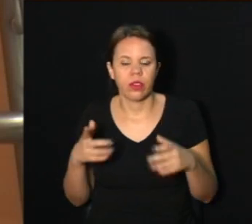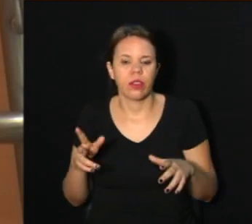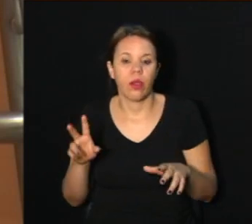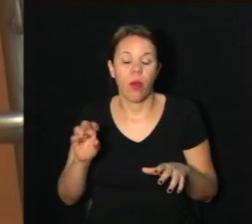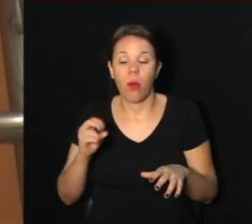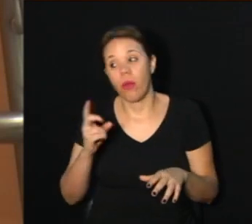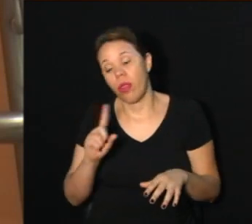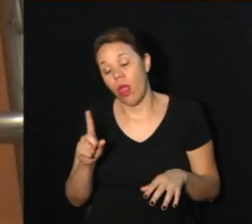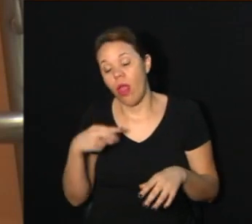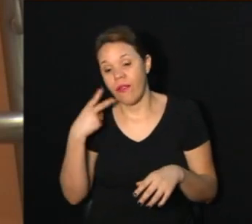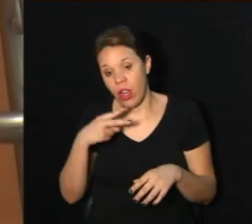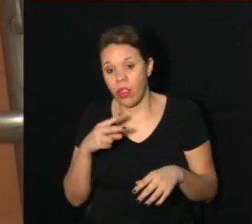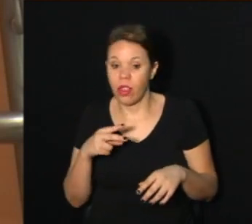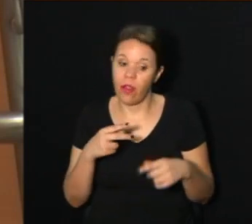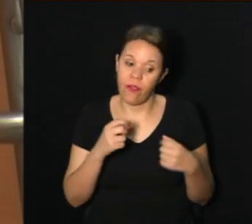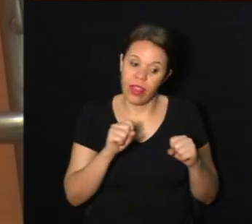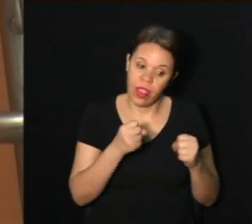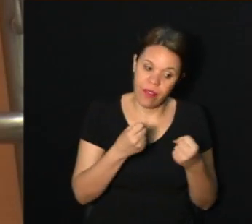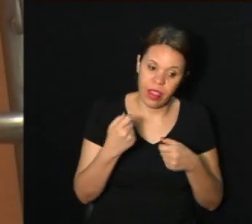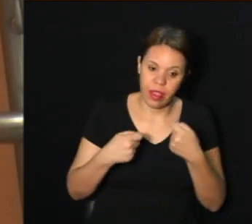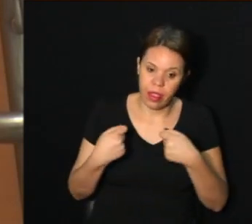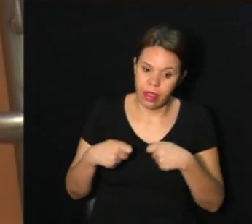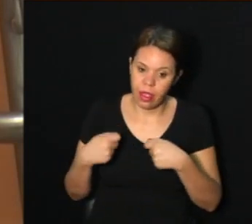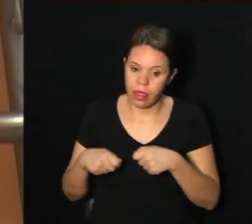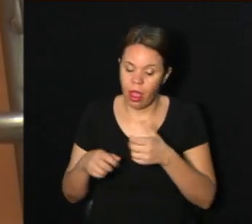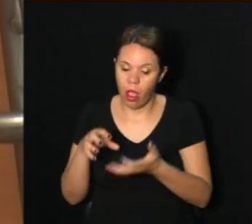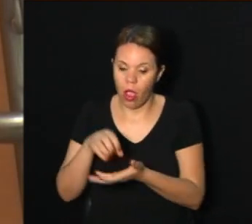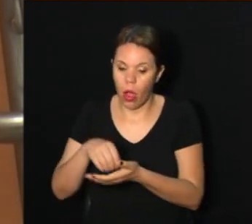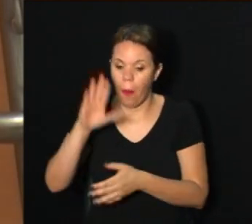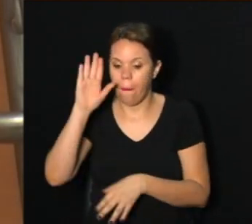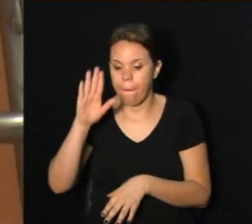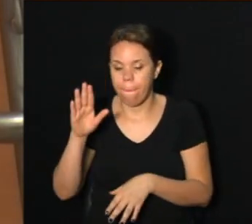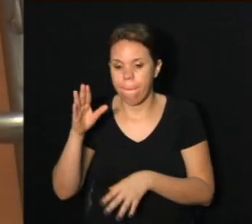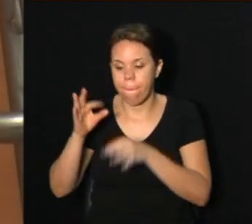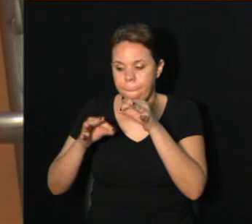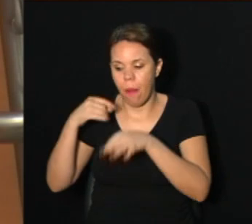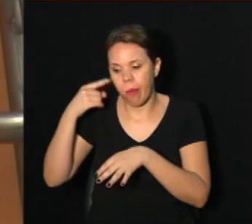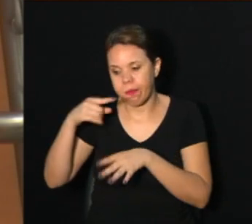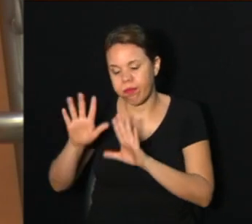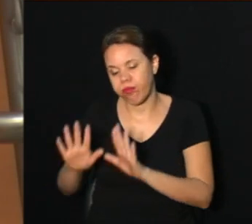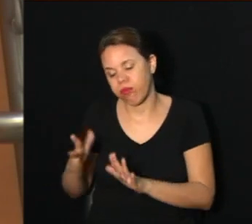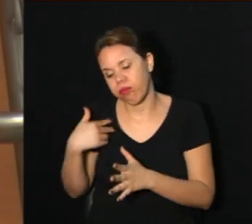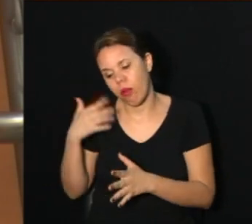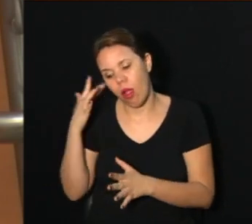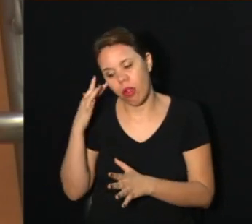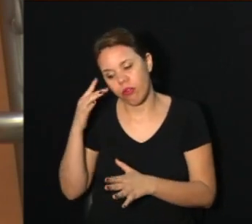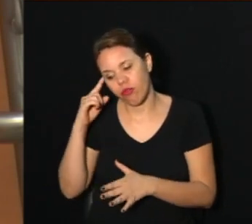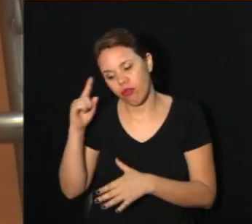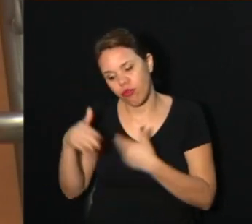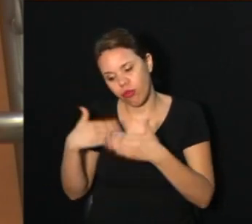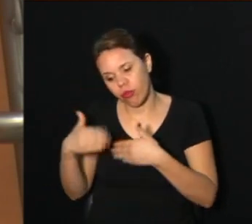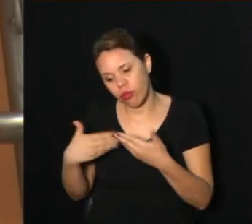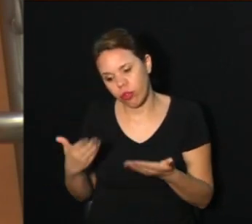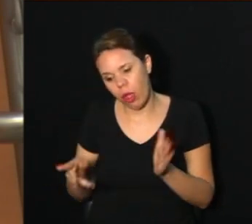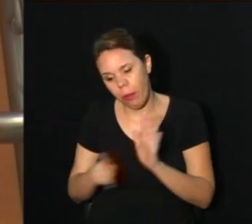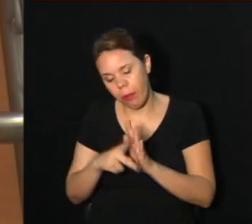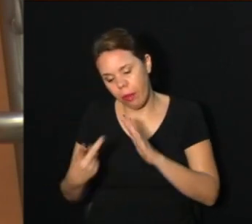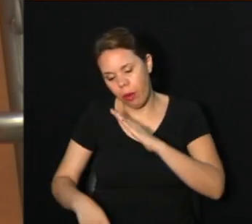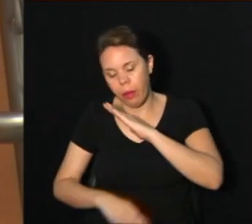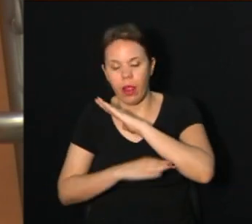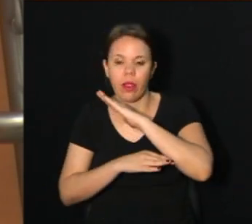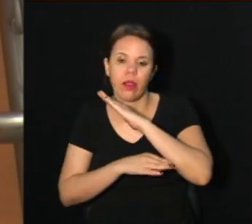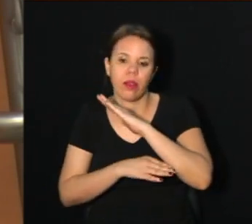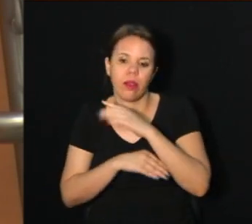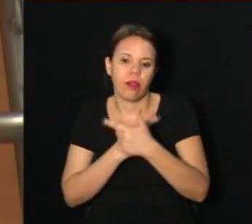vão defender a necessidade ou não, da criação desse órgão a mais, dos procuradores. E vejo que, no dia a dia, a própria Câmara